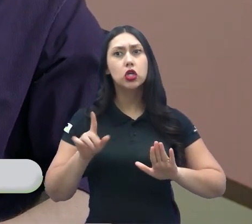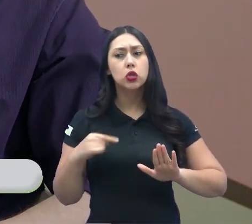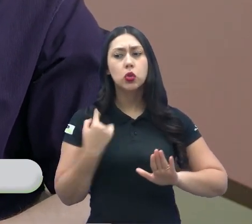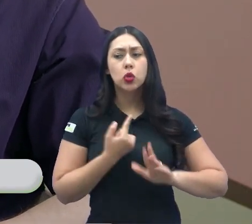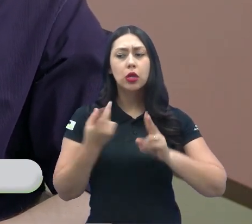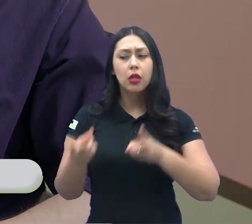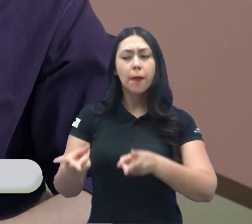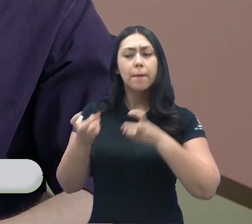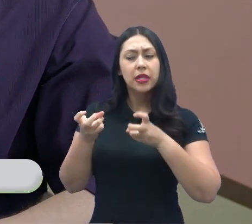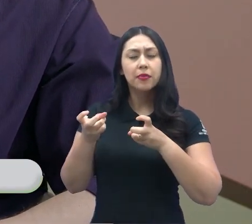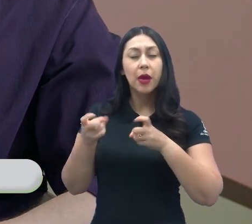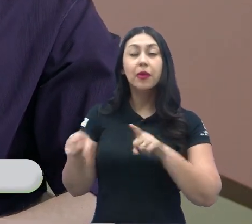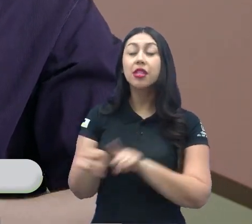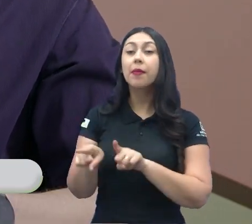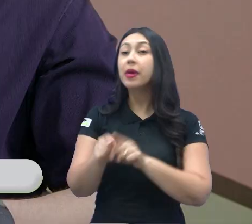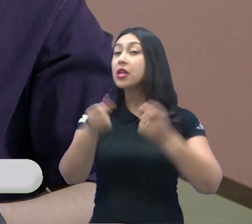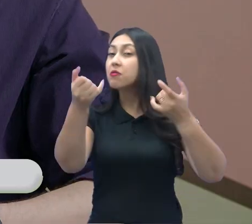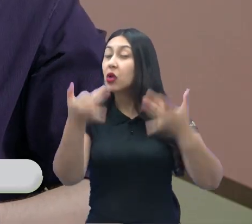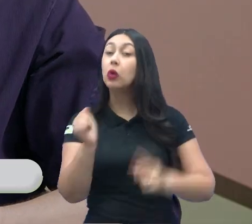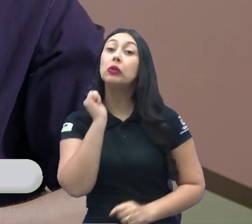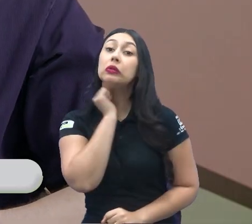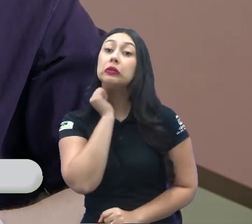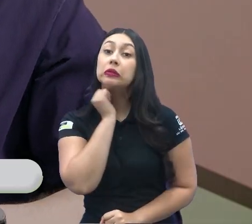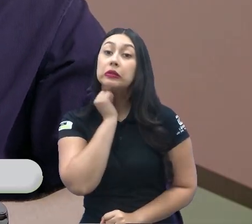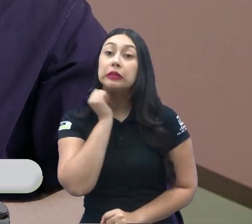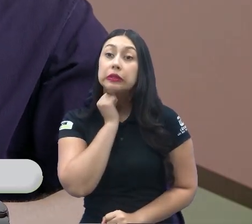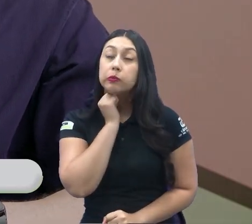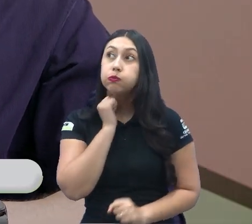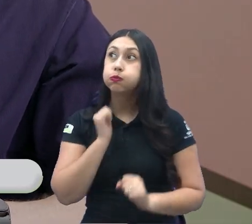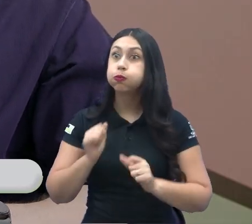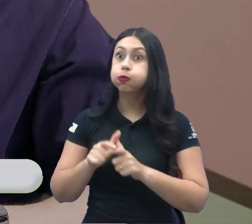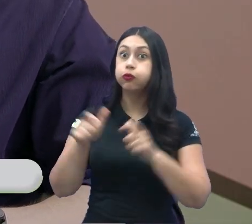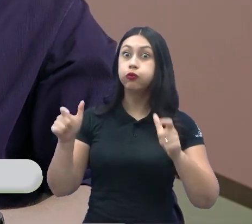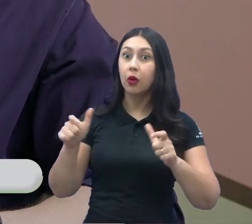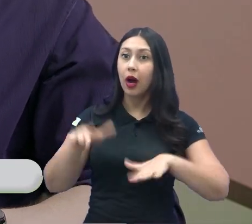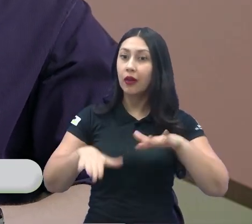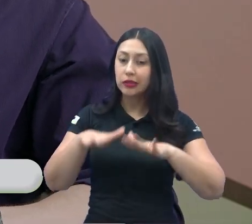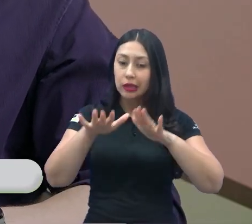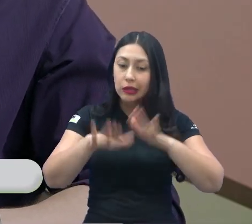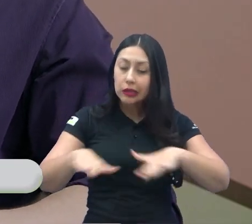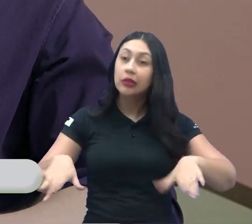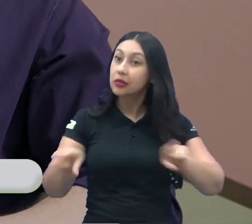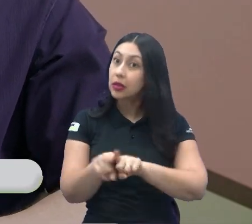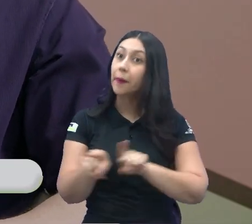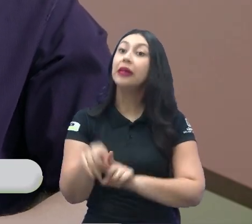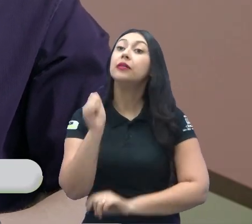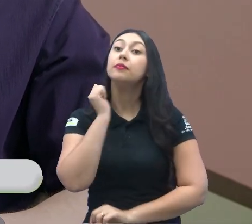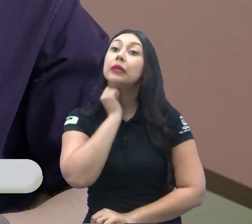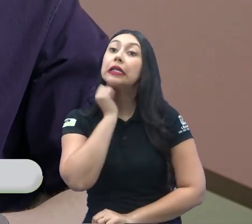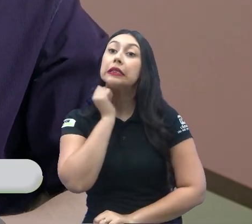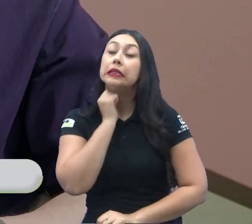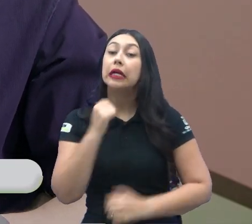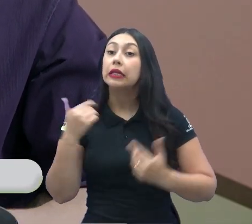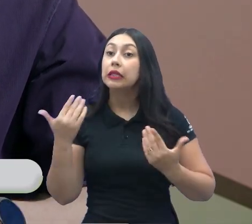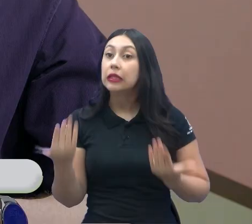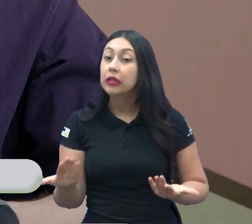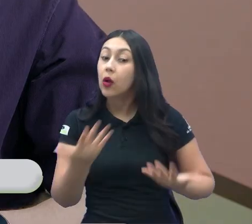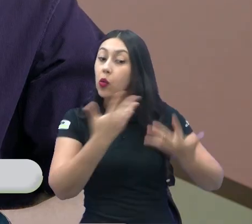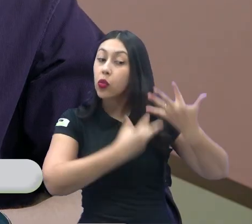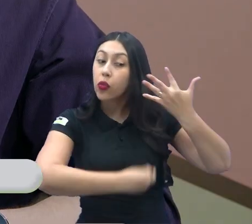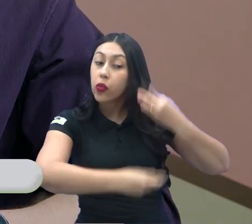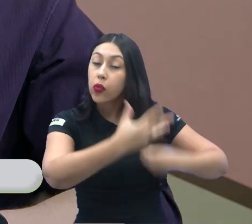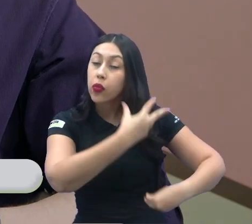até que a gente falou naquela questão do estresse, então um estresse muito grande, a criança também pode ter uma queda de cabelo por conta desse estresse. Então, por exemplo, às